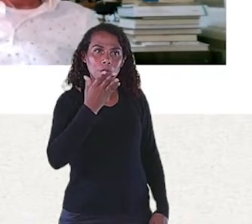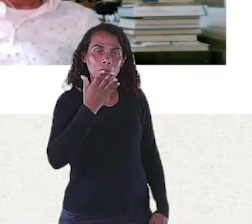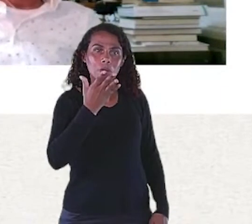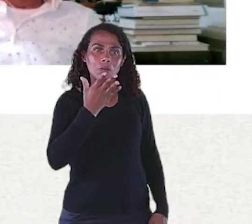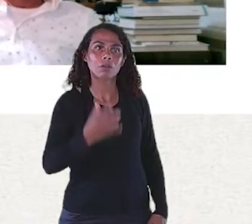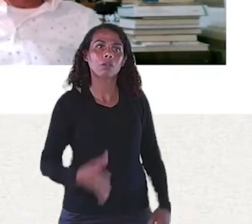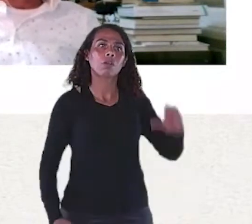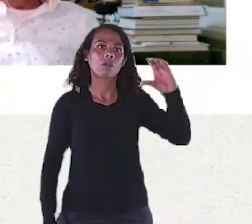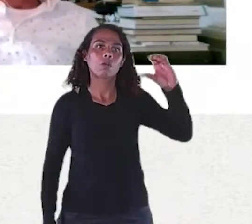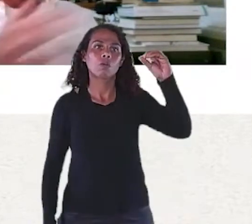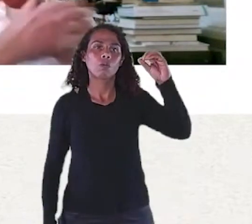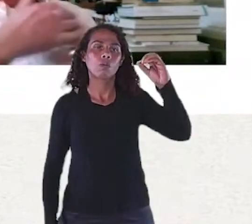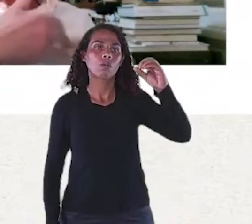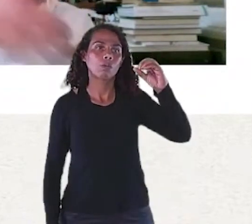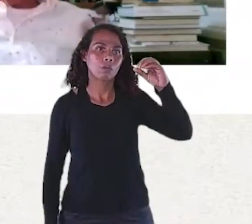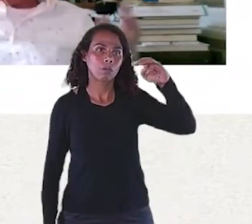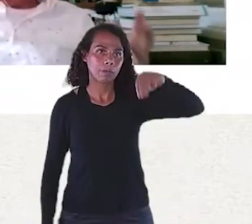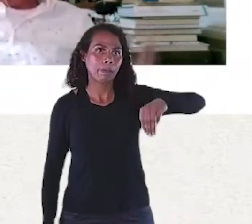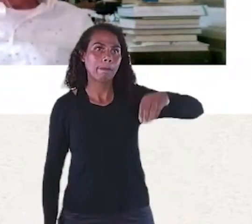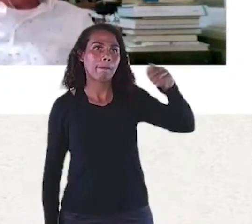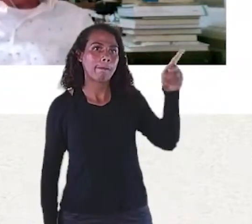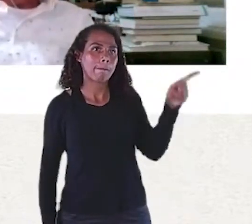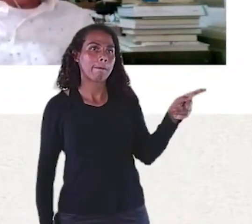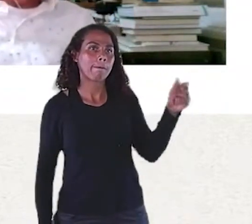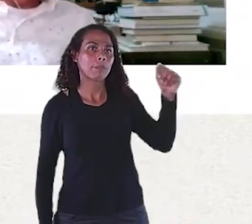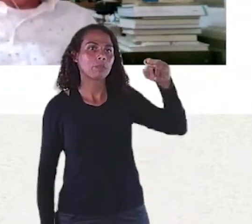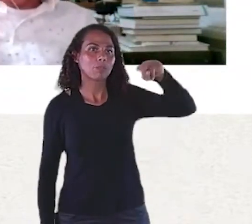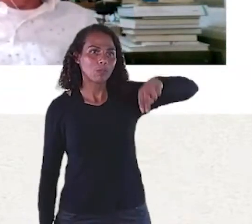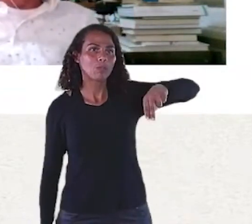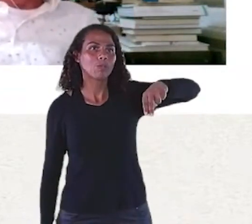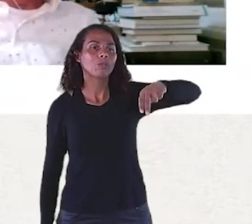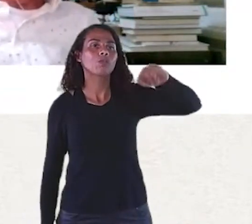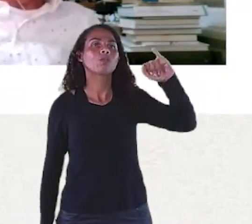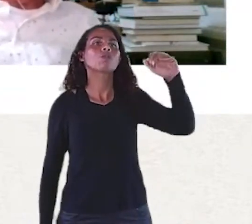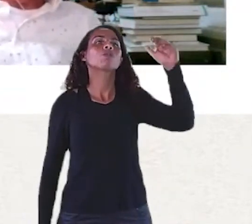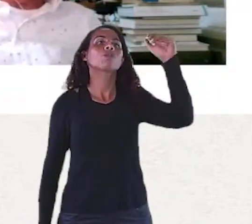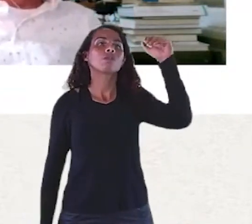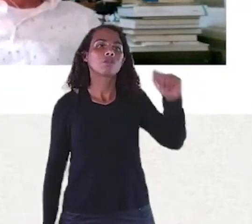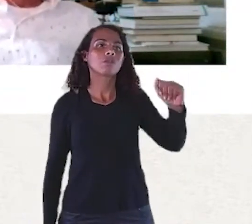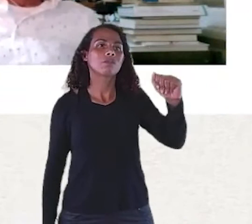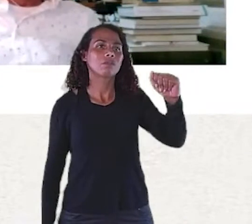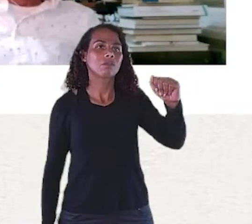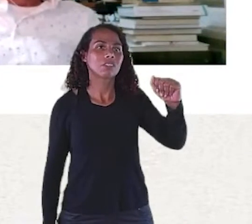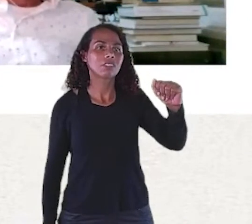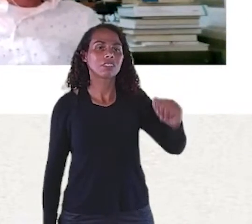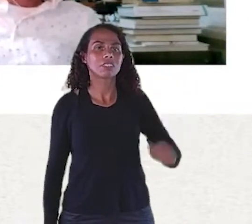Crônicas, chama-se. Que é uma coisa que vai de Zé de Alencar a Antônio Prata.